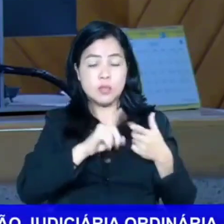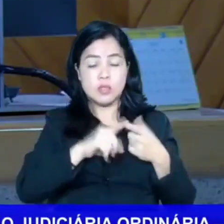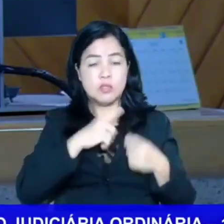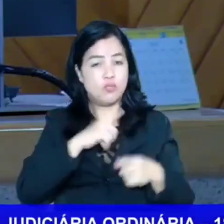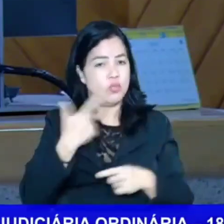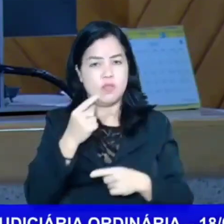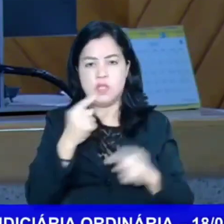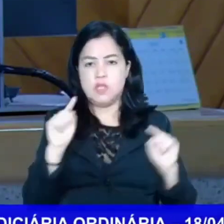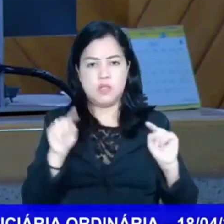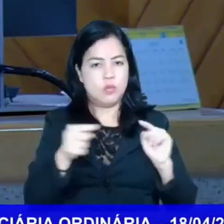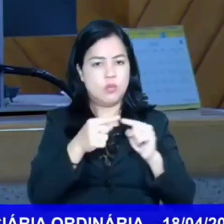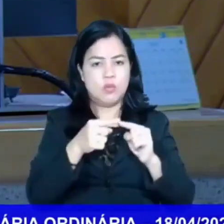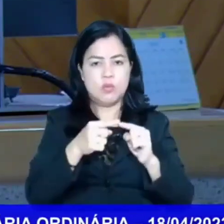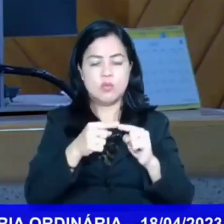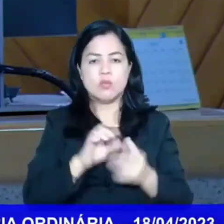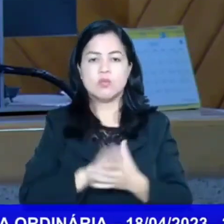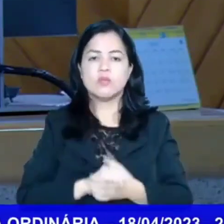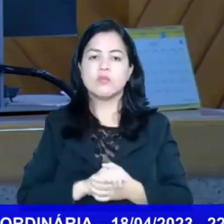decisão